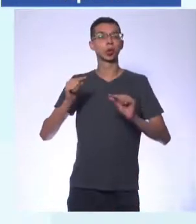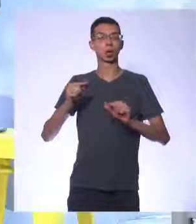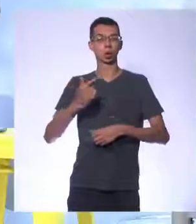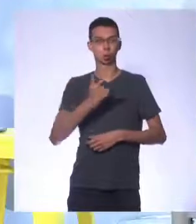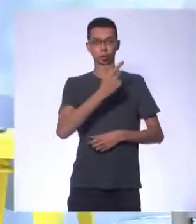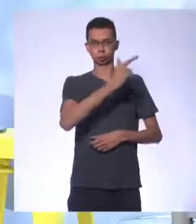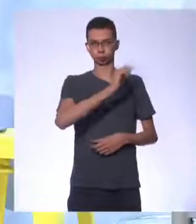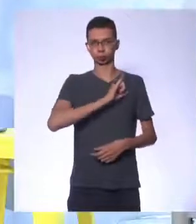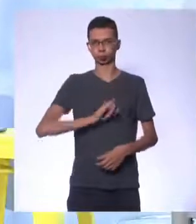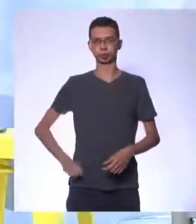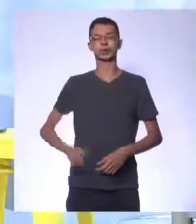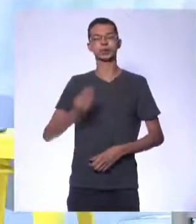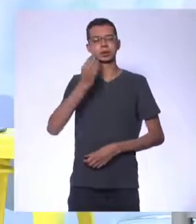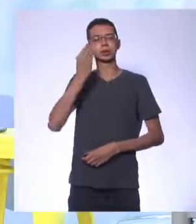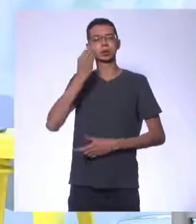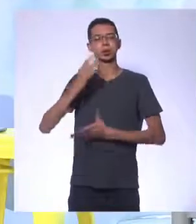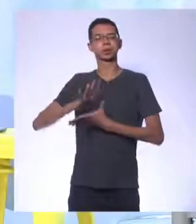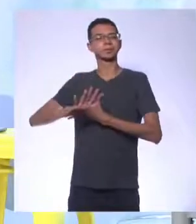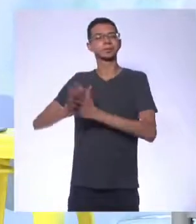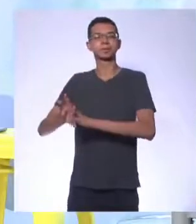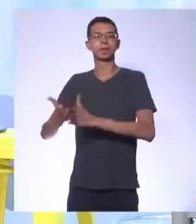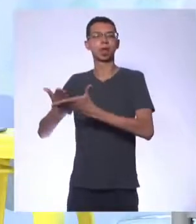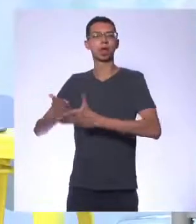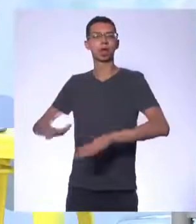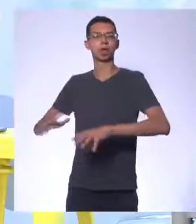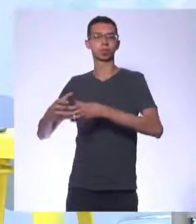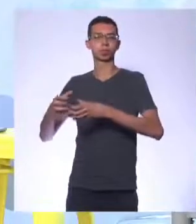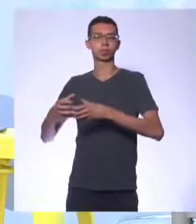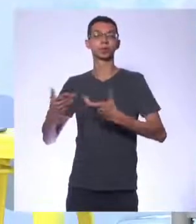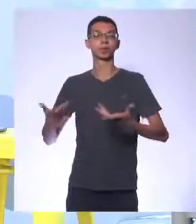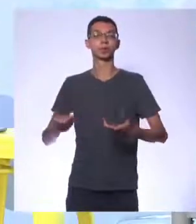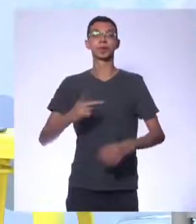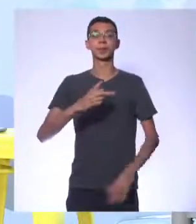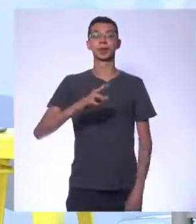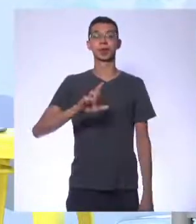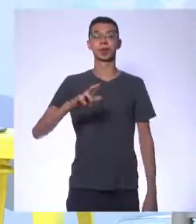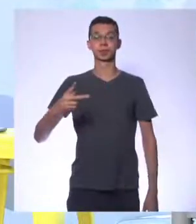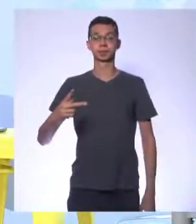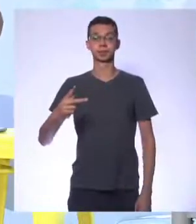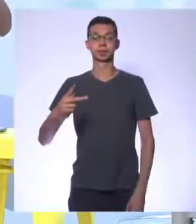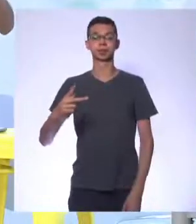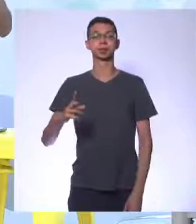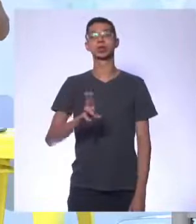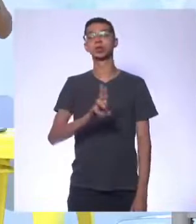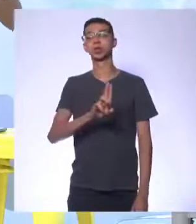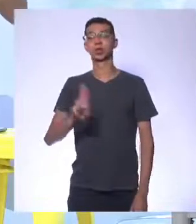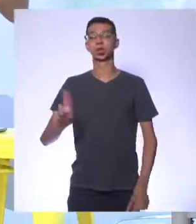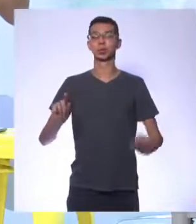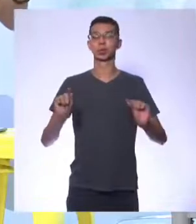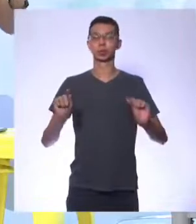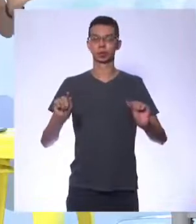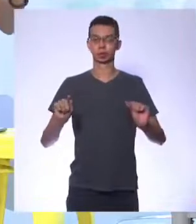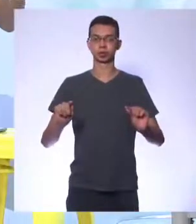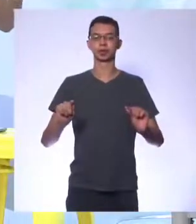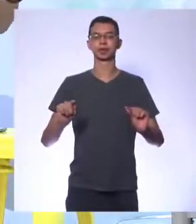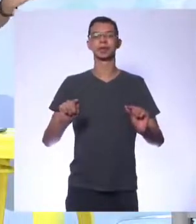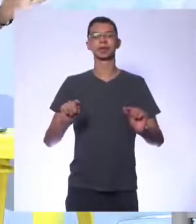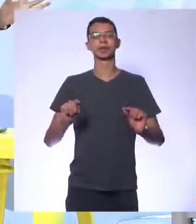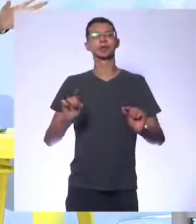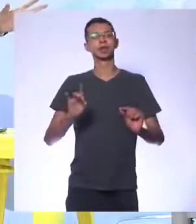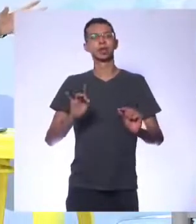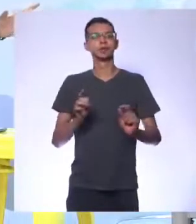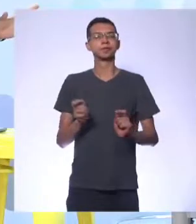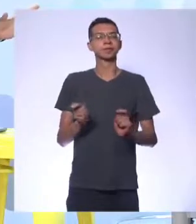fundou o PRP aqui em São Paulo, na Convenção de Itu, eram os chamados moderados, formados ali por cafeicultores